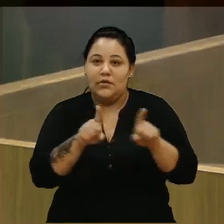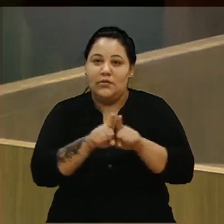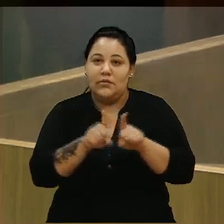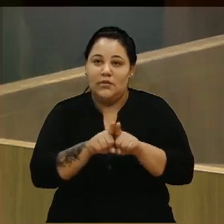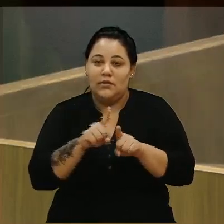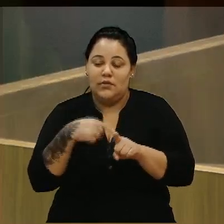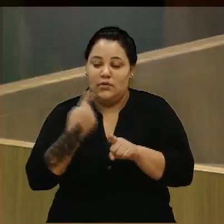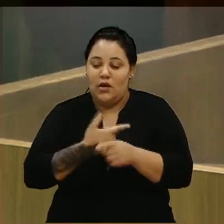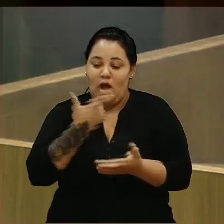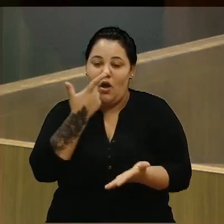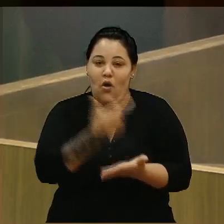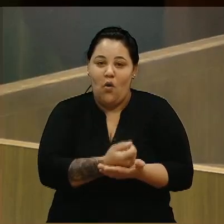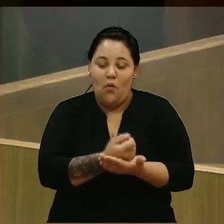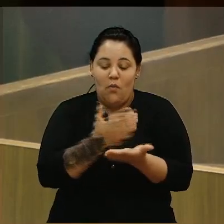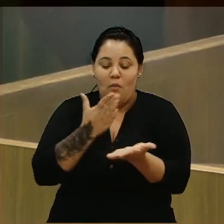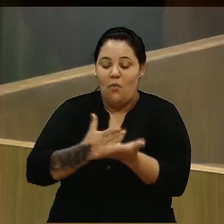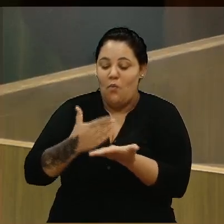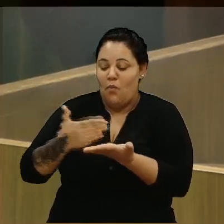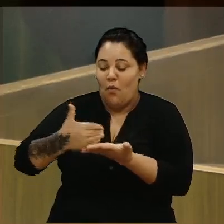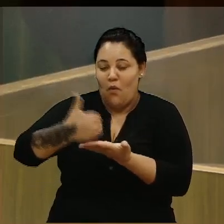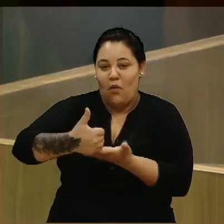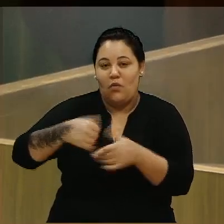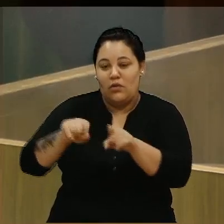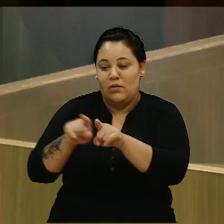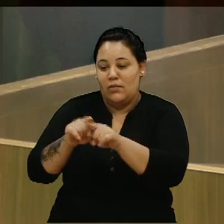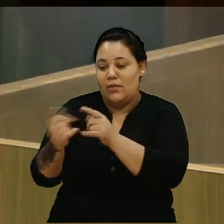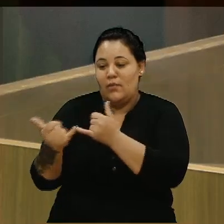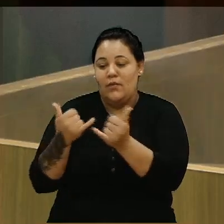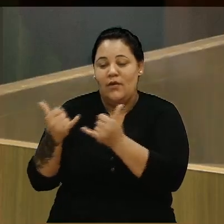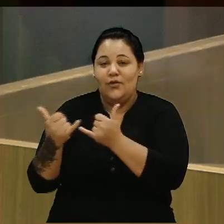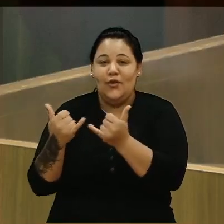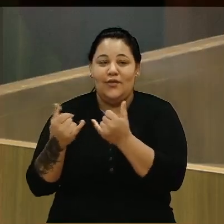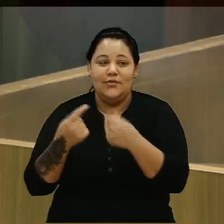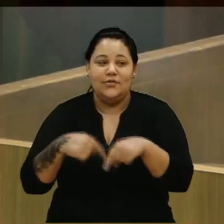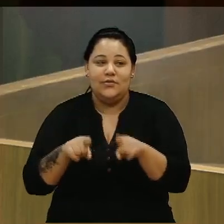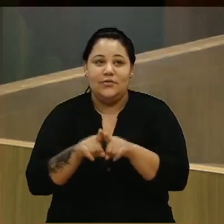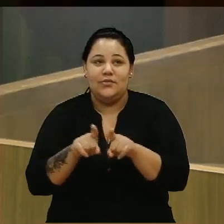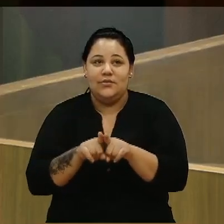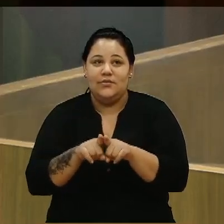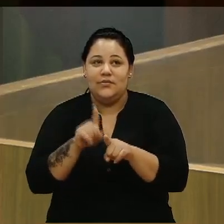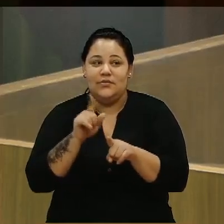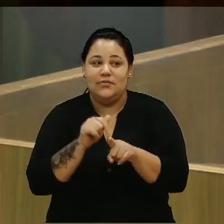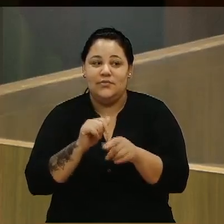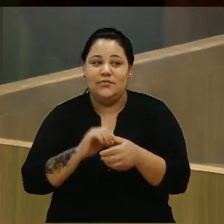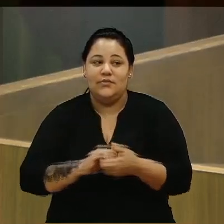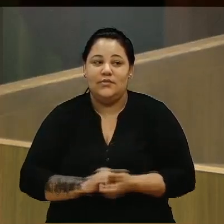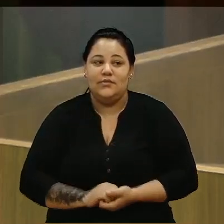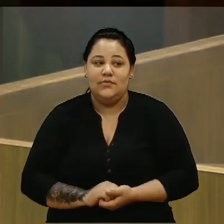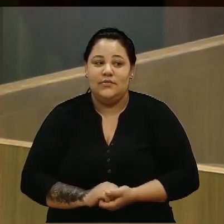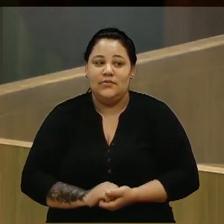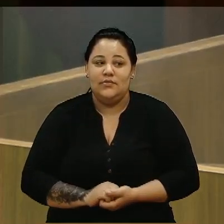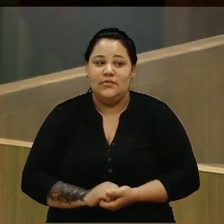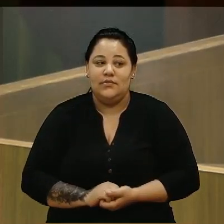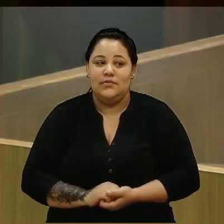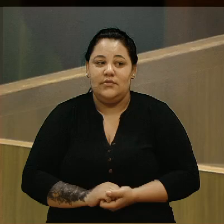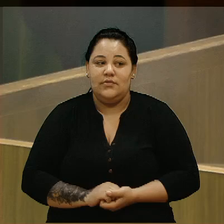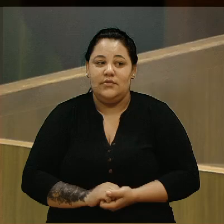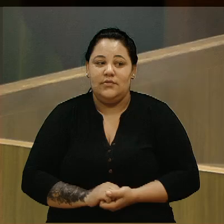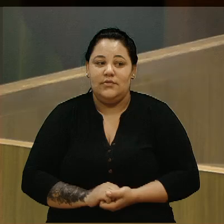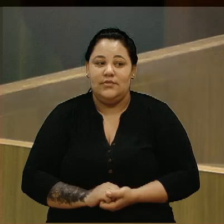compra o bolo, por exemplo, com aquela embalagem plástica, coloca no lixo achando que vai ser reciclado, e é um material que